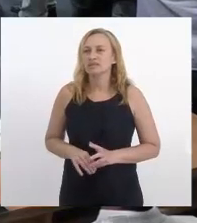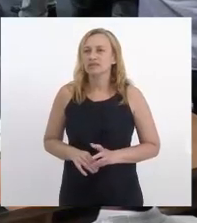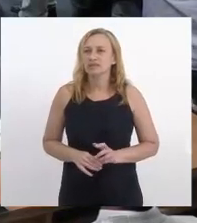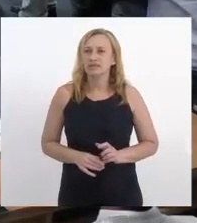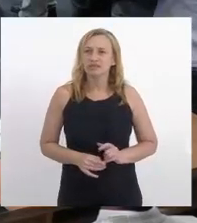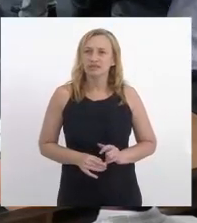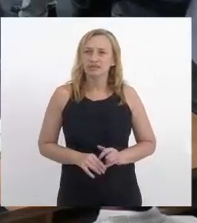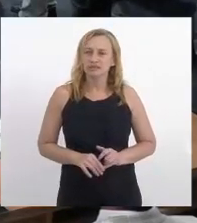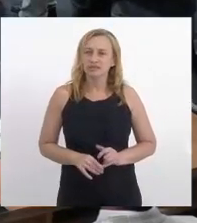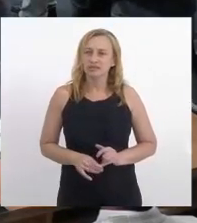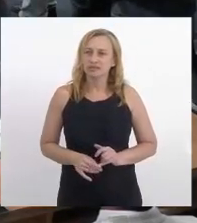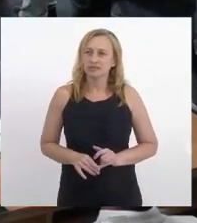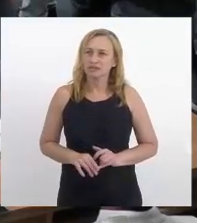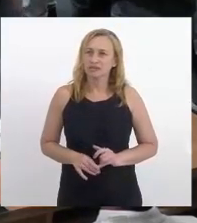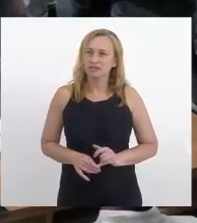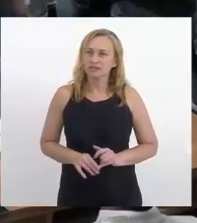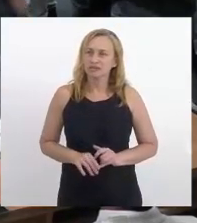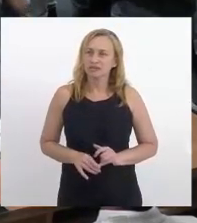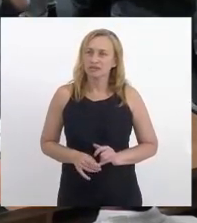Luzia.